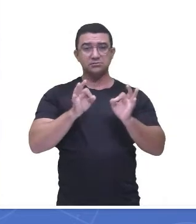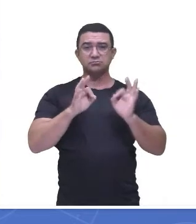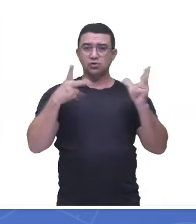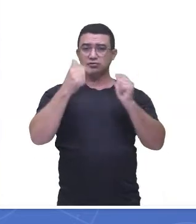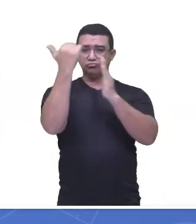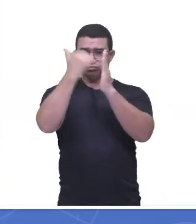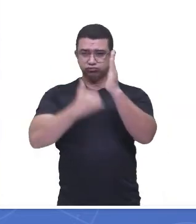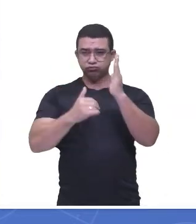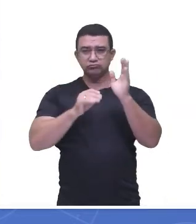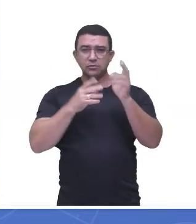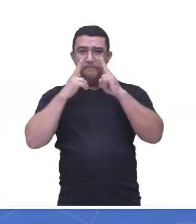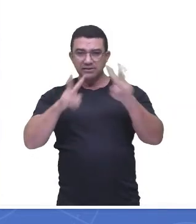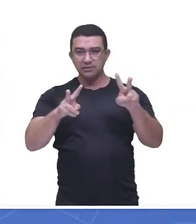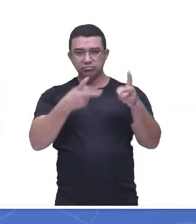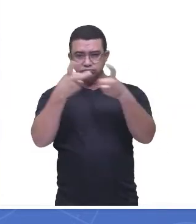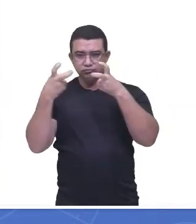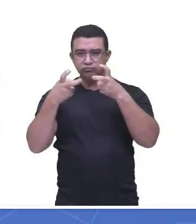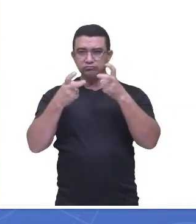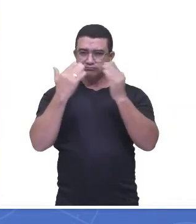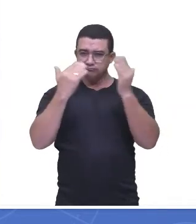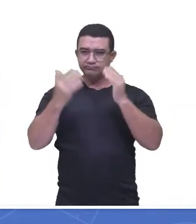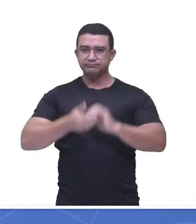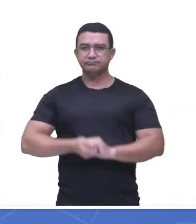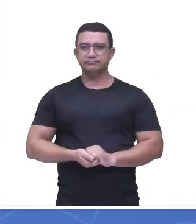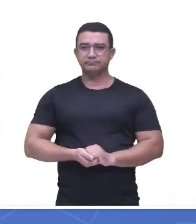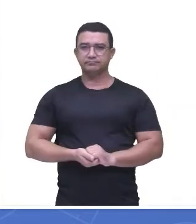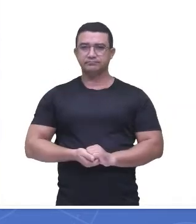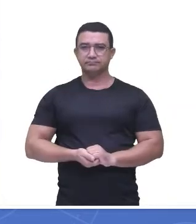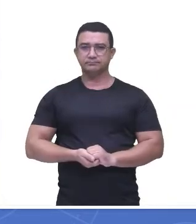pobres. A resposta aí é com vocês, analisem.